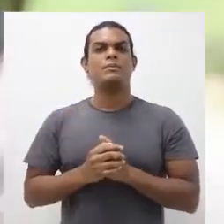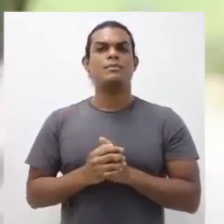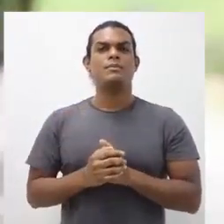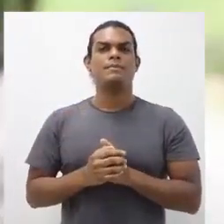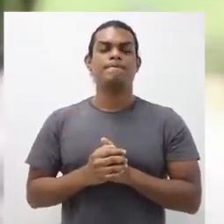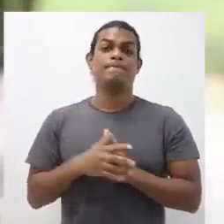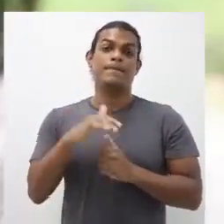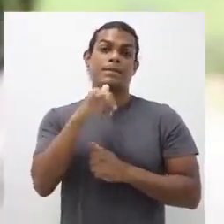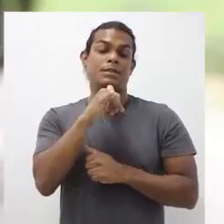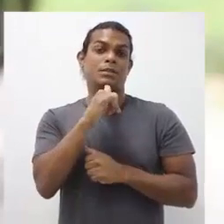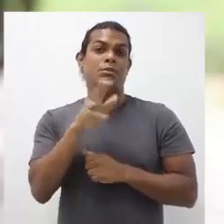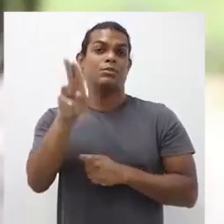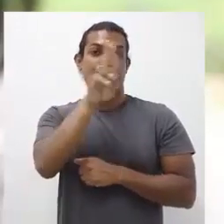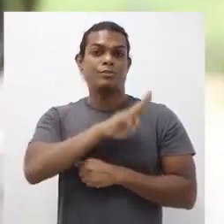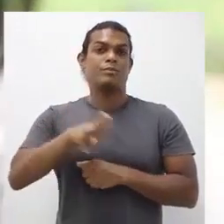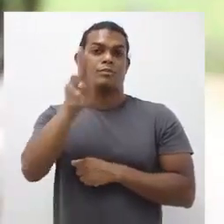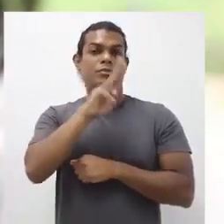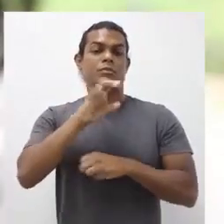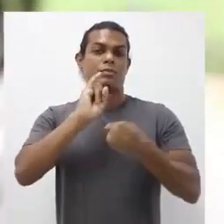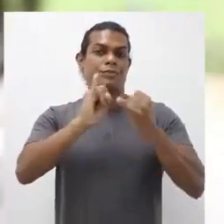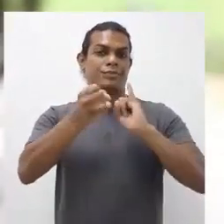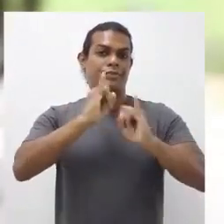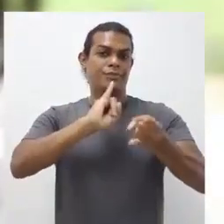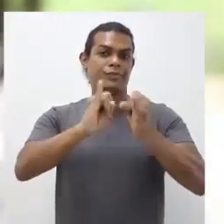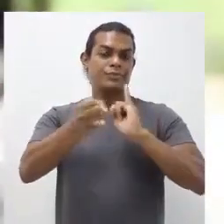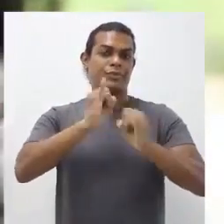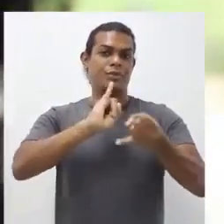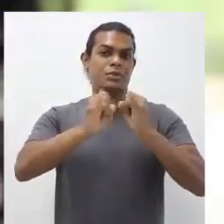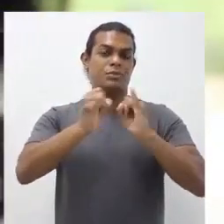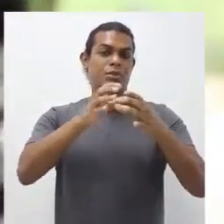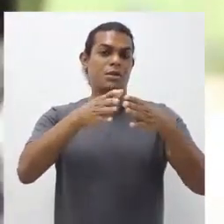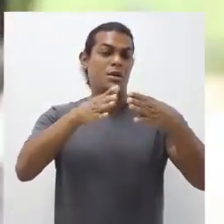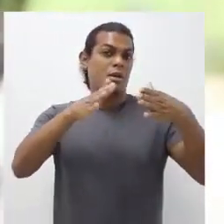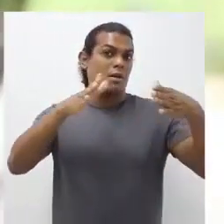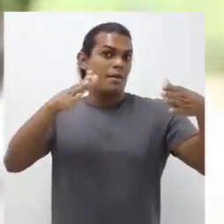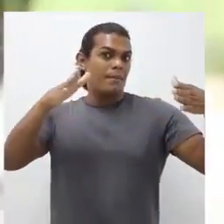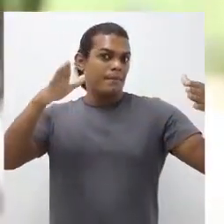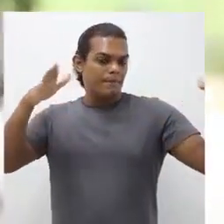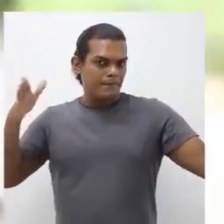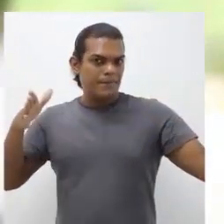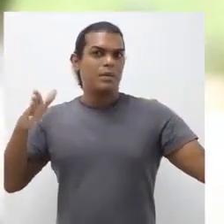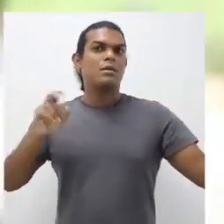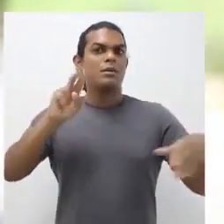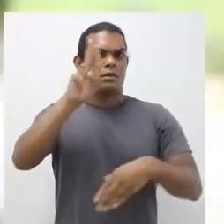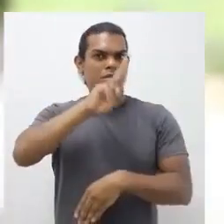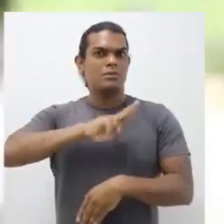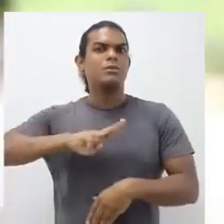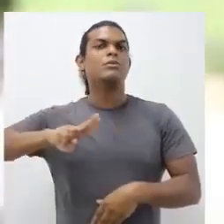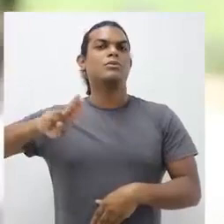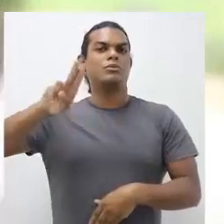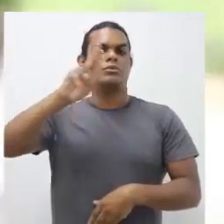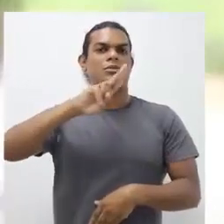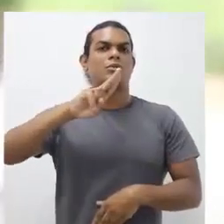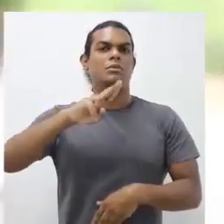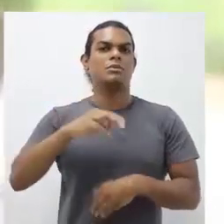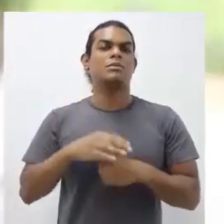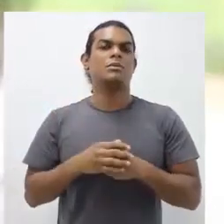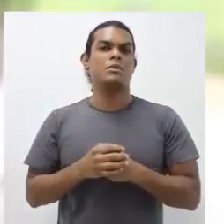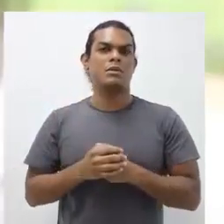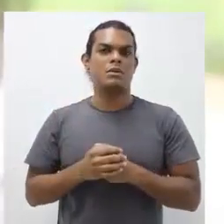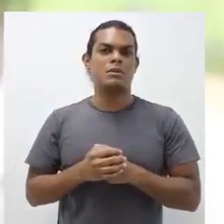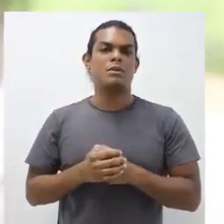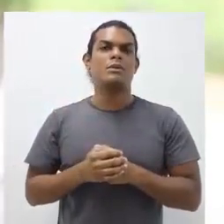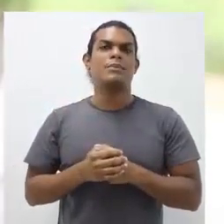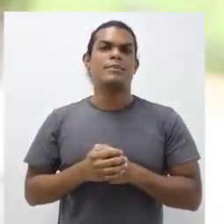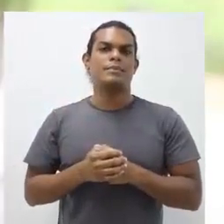você considera o uso da internet, você amplia o uso desses dispositivos e você rompe com os espaços da sala